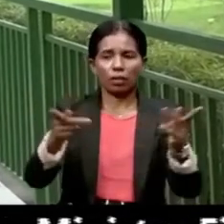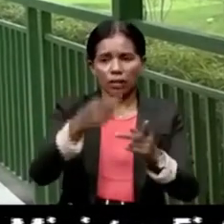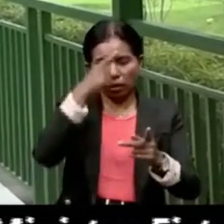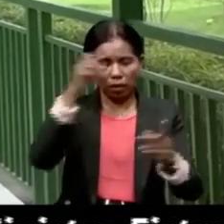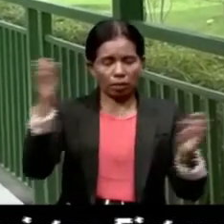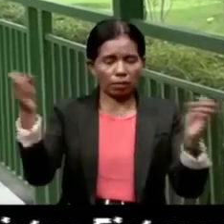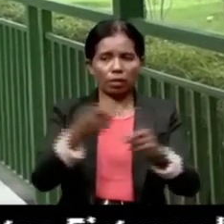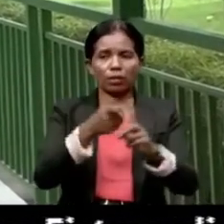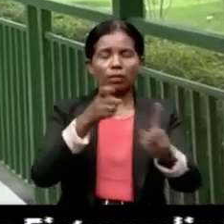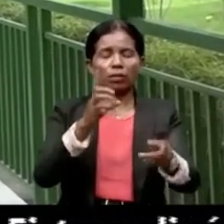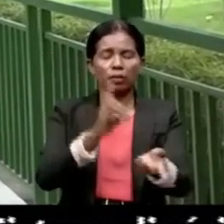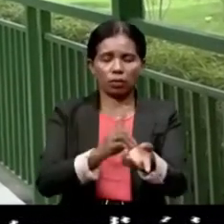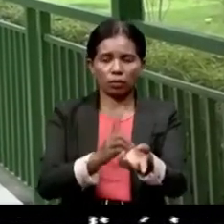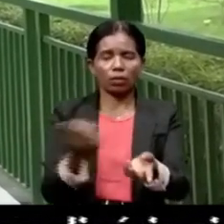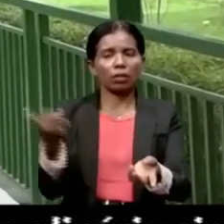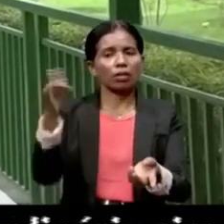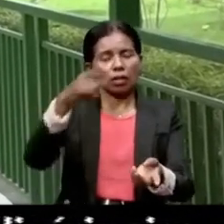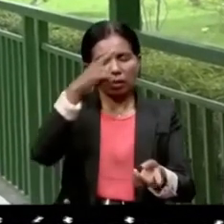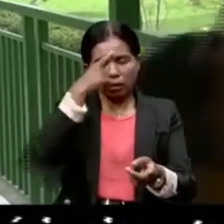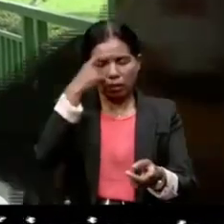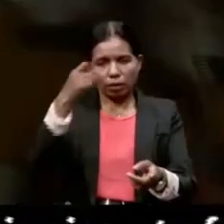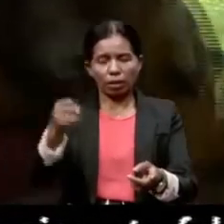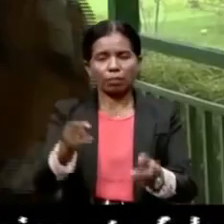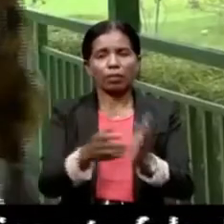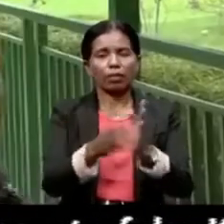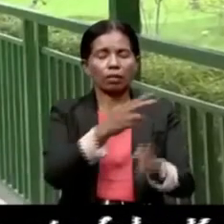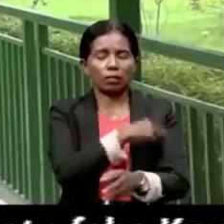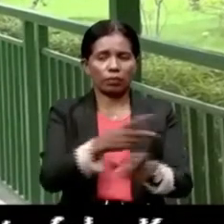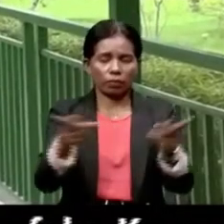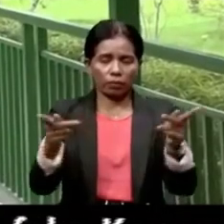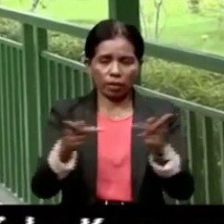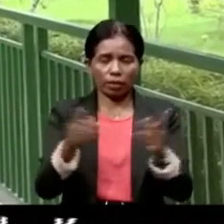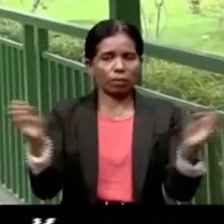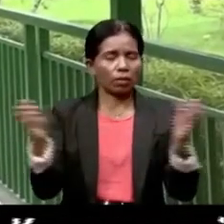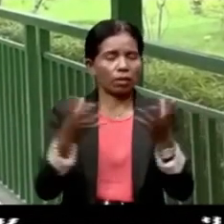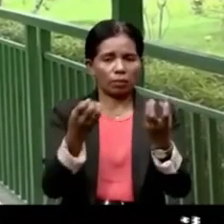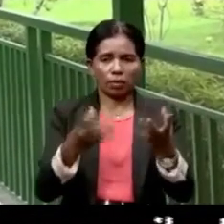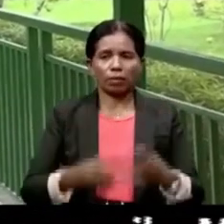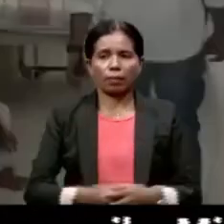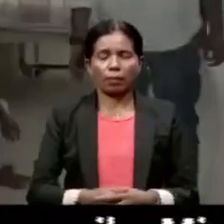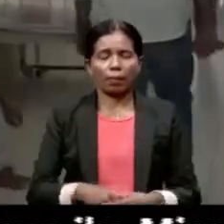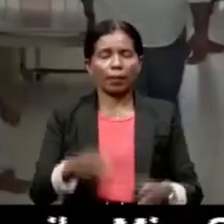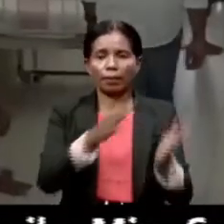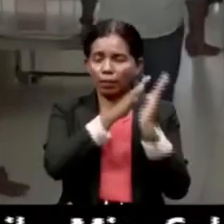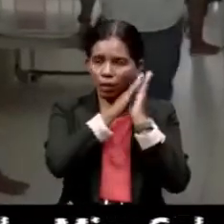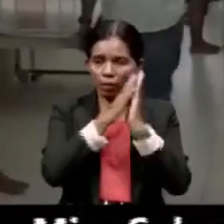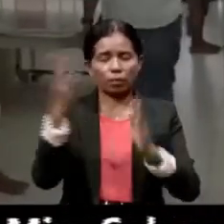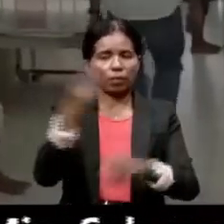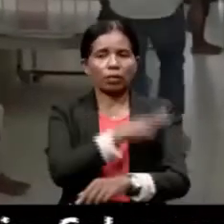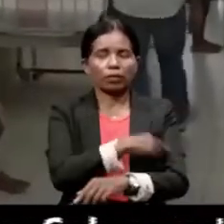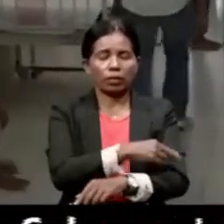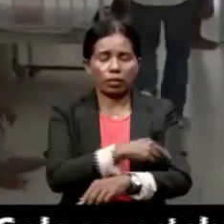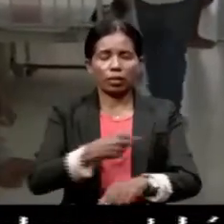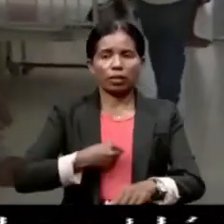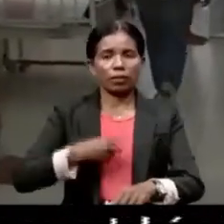os falhanços e pessoal saúde Sira, mas bem também capacidade de espaço maclato do Niona. Total cama na Bahia Hospital Nacional Guido